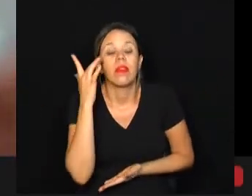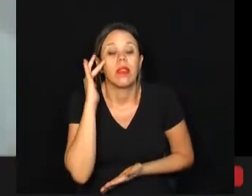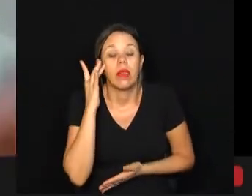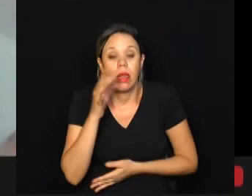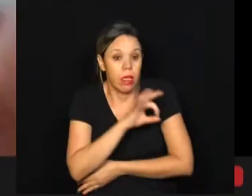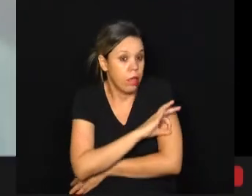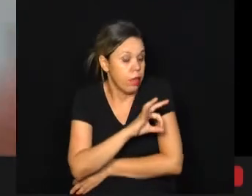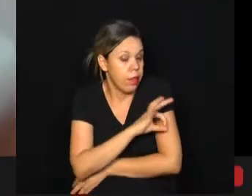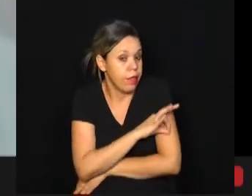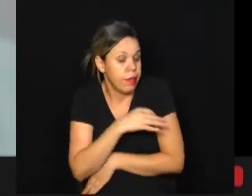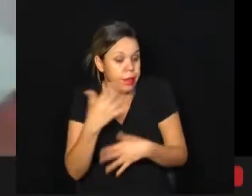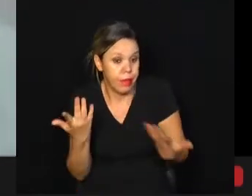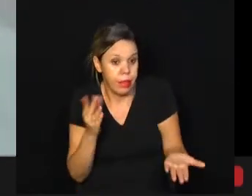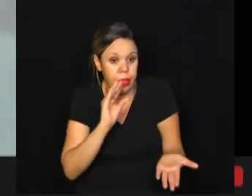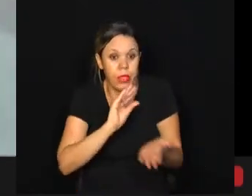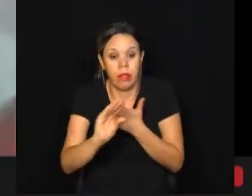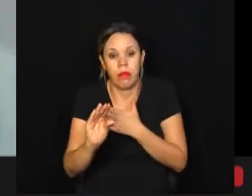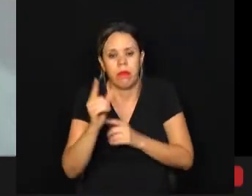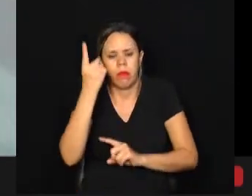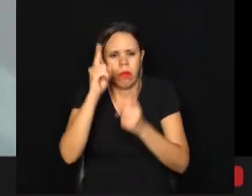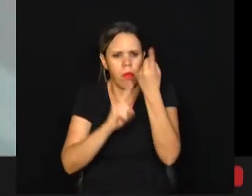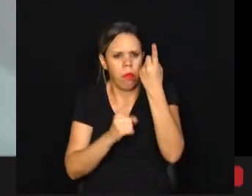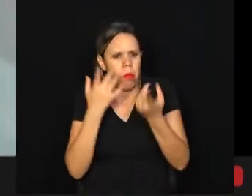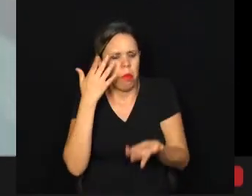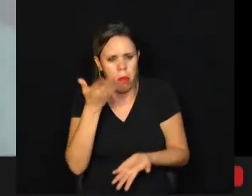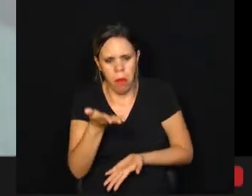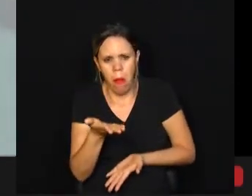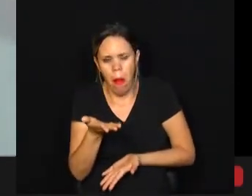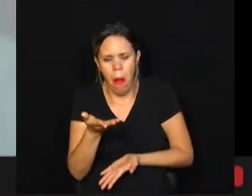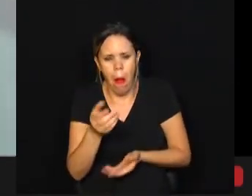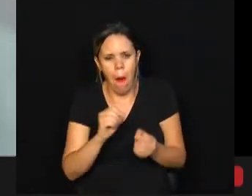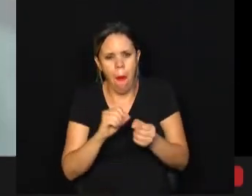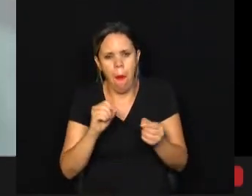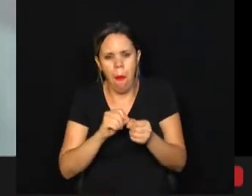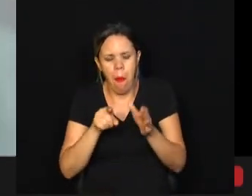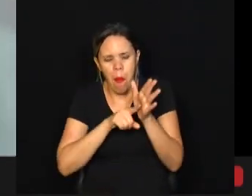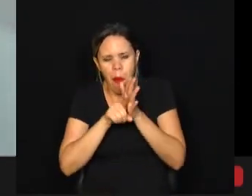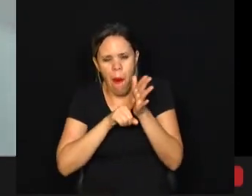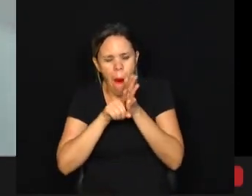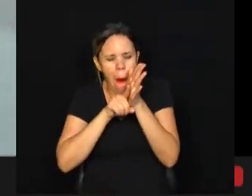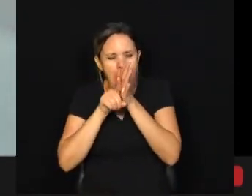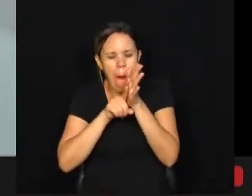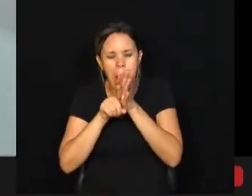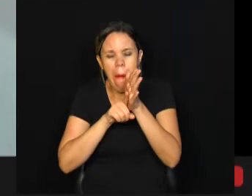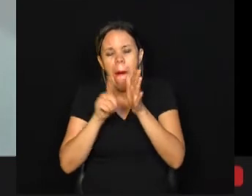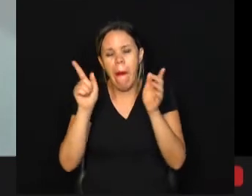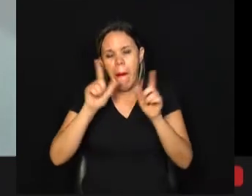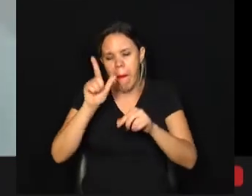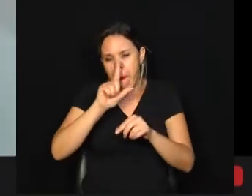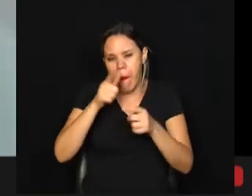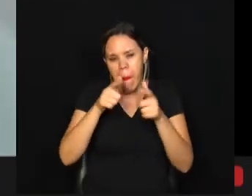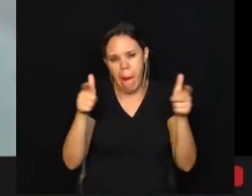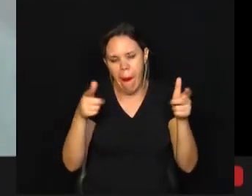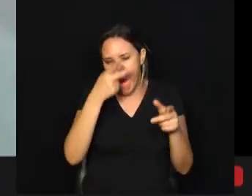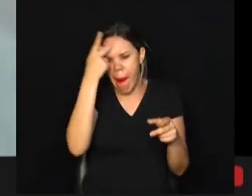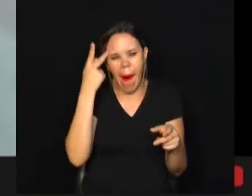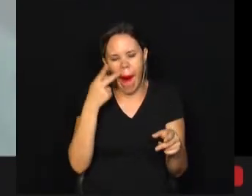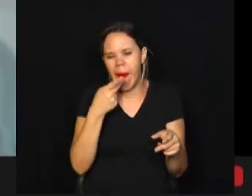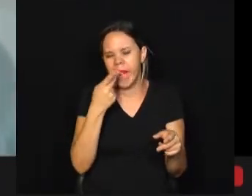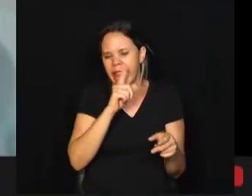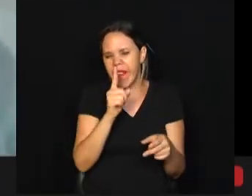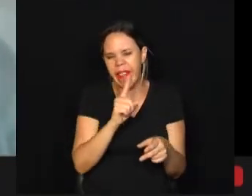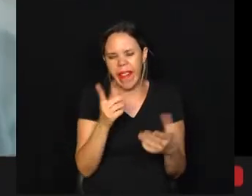prefeitura deveria investir no carnaval? E se fizer uma enquete, provavelmente a maioria das pessoas vai falar que não,